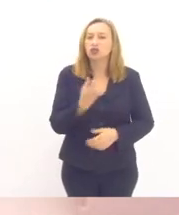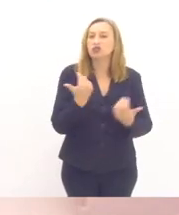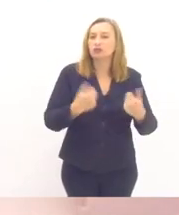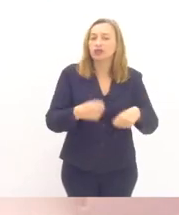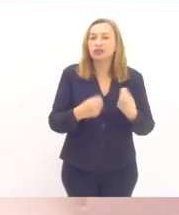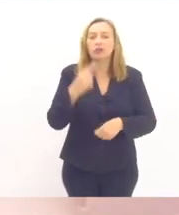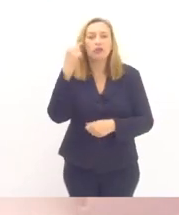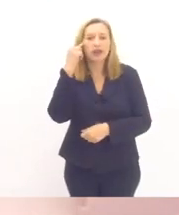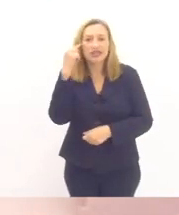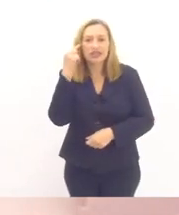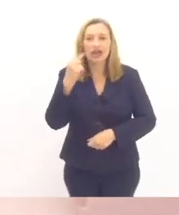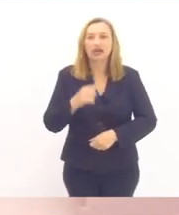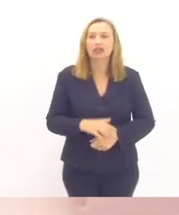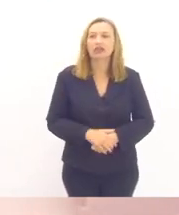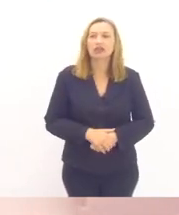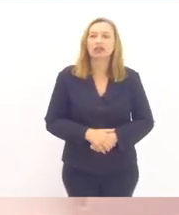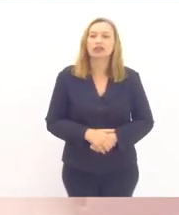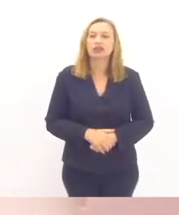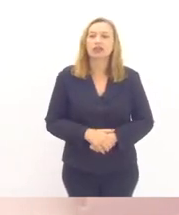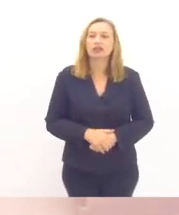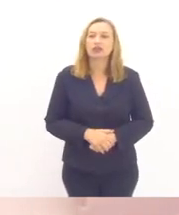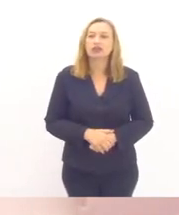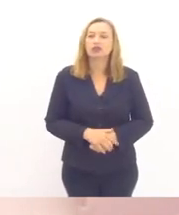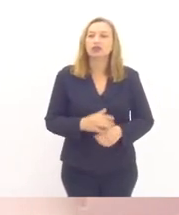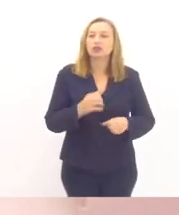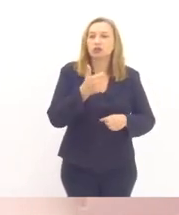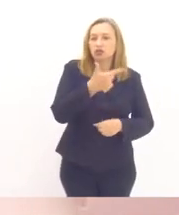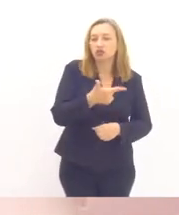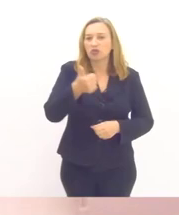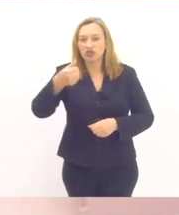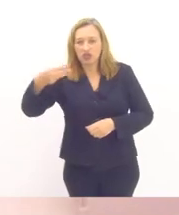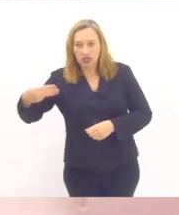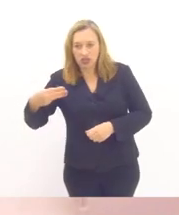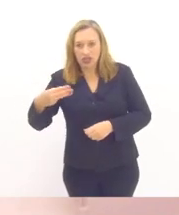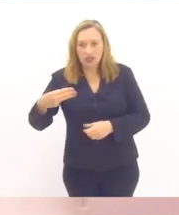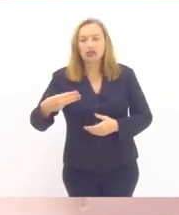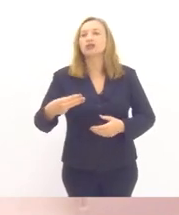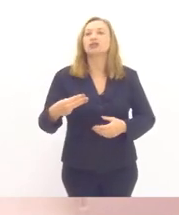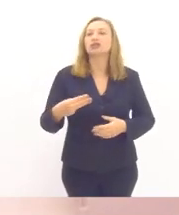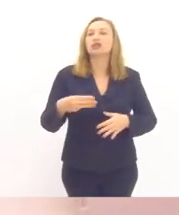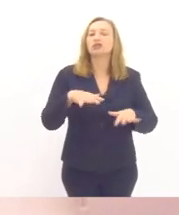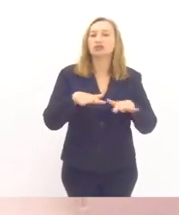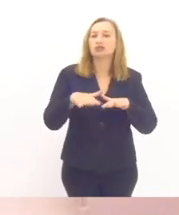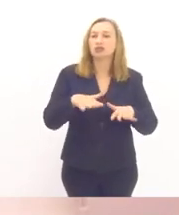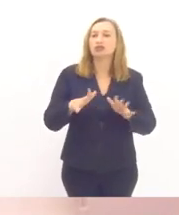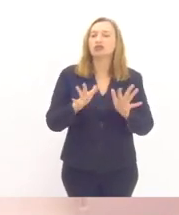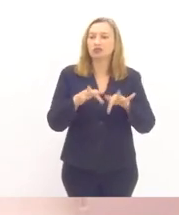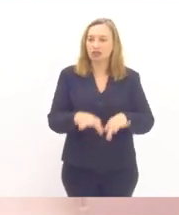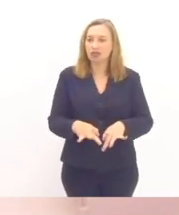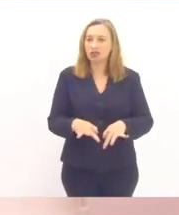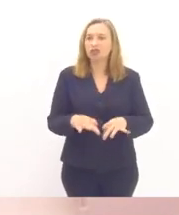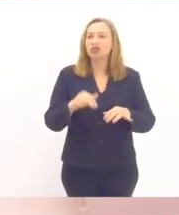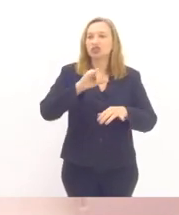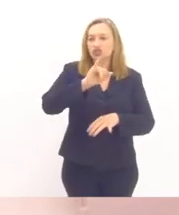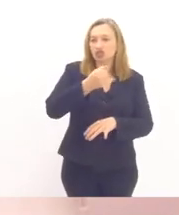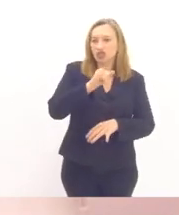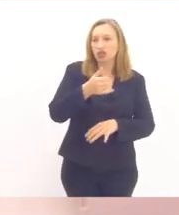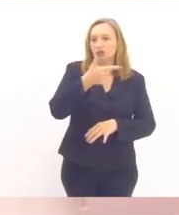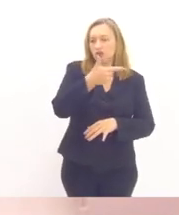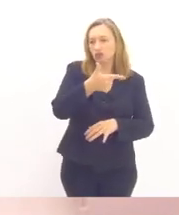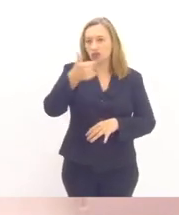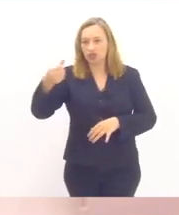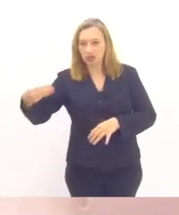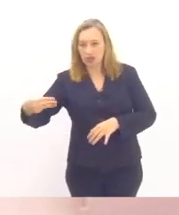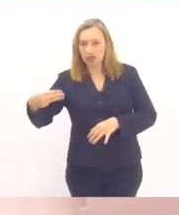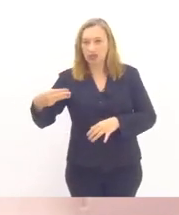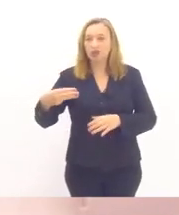inclusive, pensar, porque a partir de 2023, e com essa manifestação aqui concluo, a partir de janeiro de 2023, o